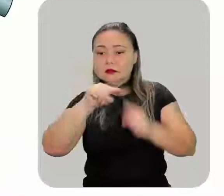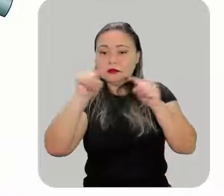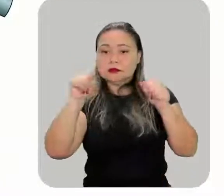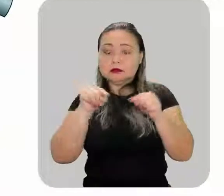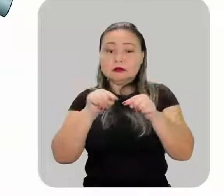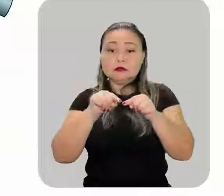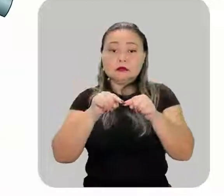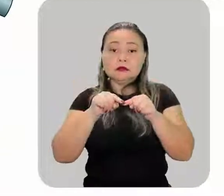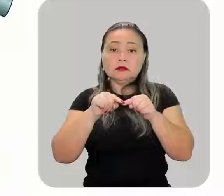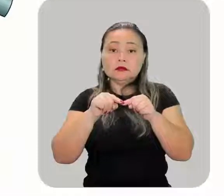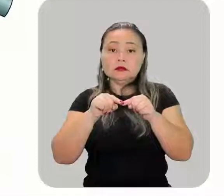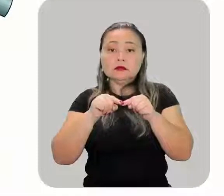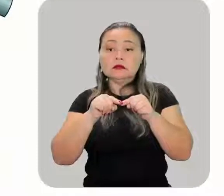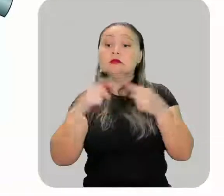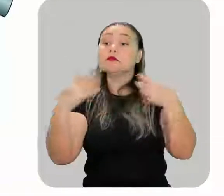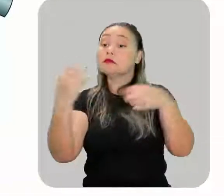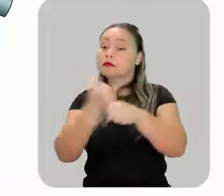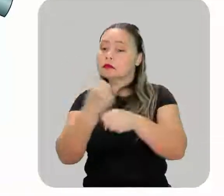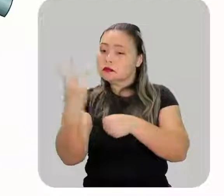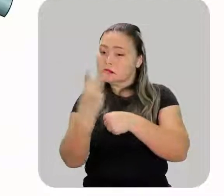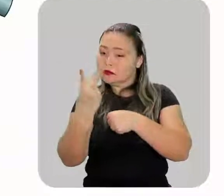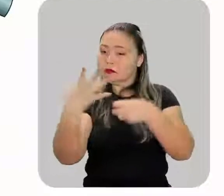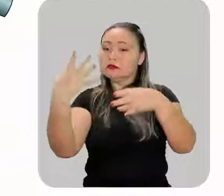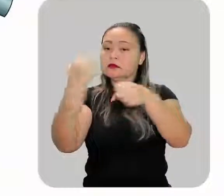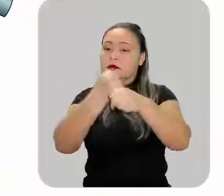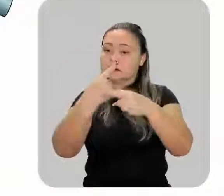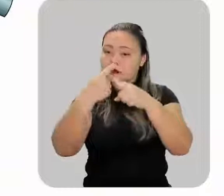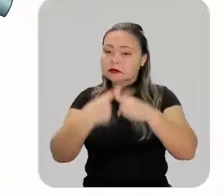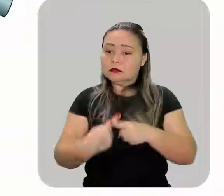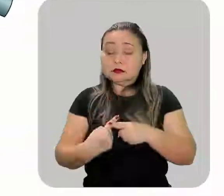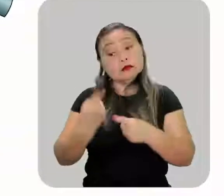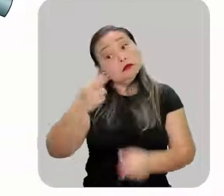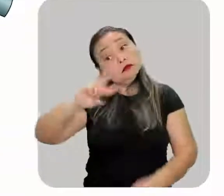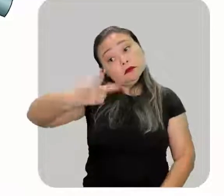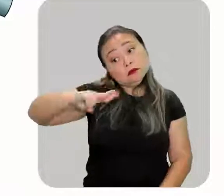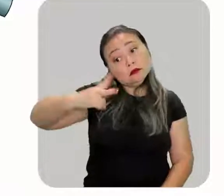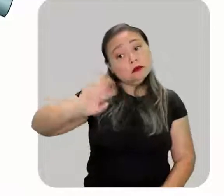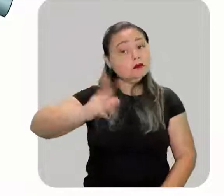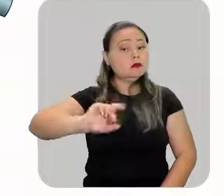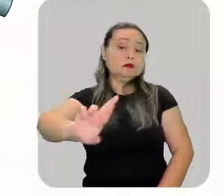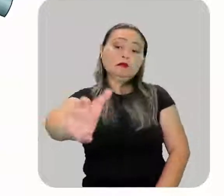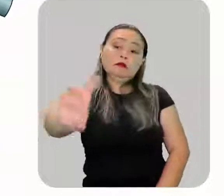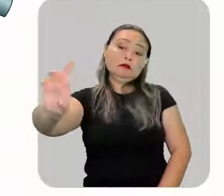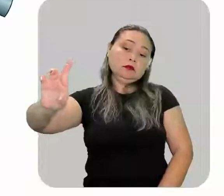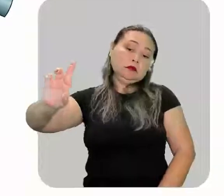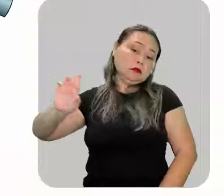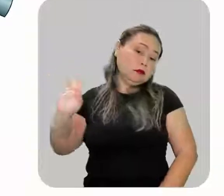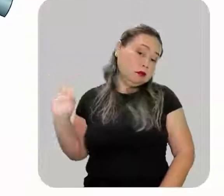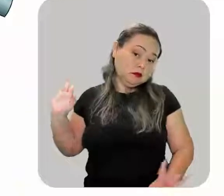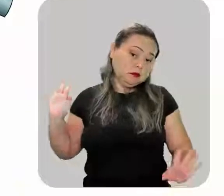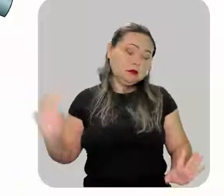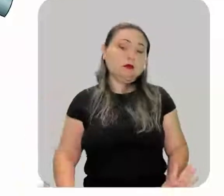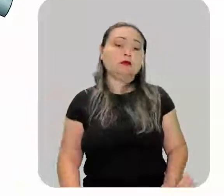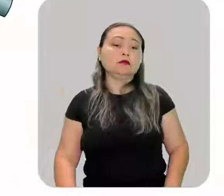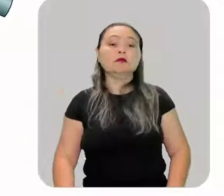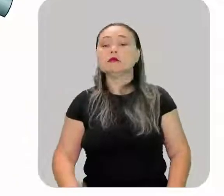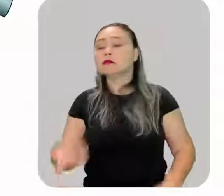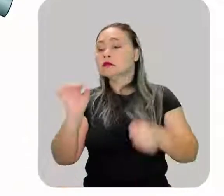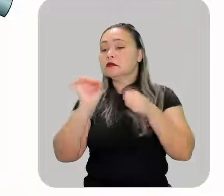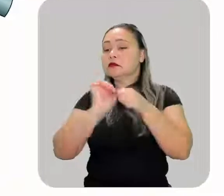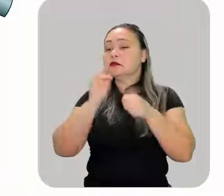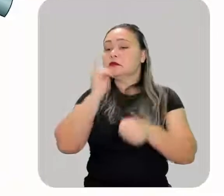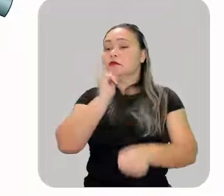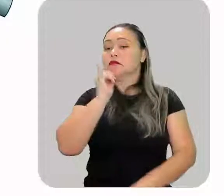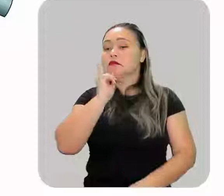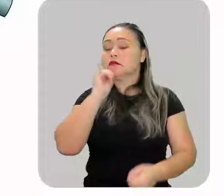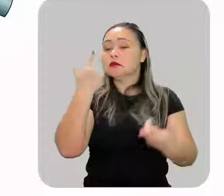Não, delta não. Some produto. Some produto? Ou delta, não sei. Aí fica à vontade, tá? A critério do freguês. Mas vamos fazer? Olha lá o